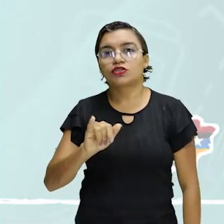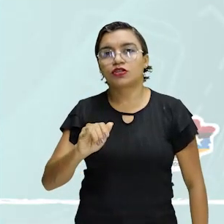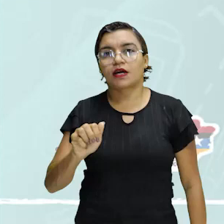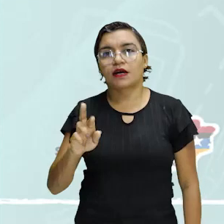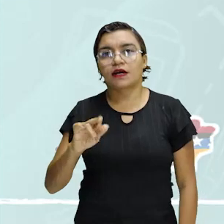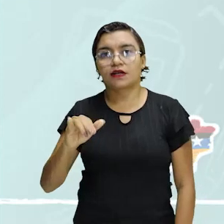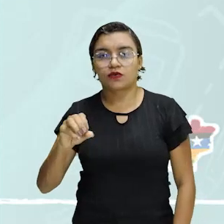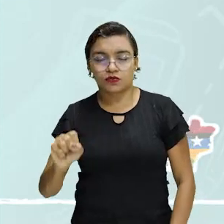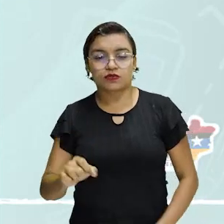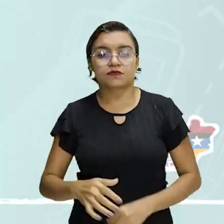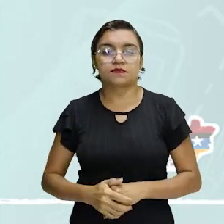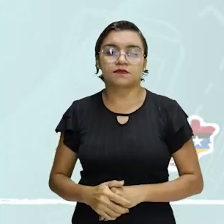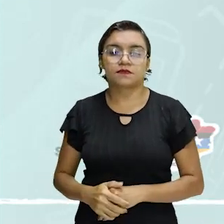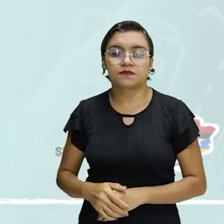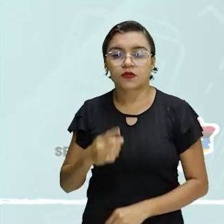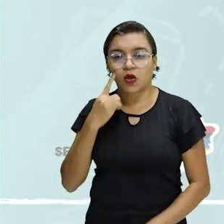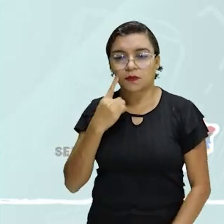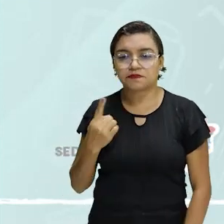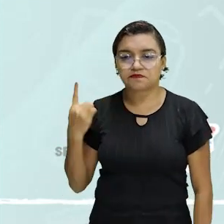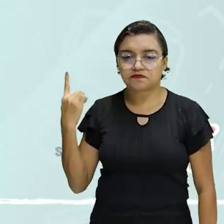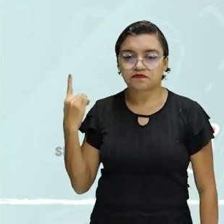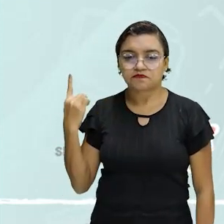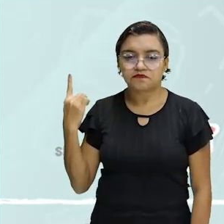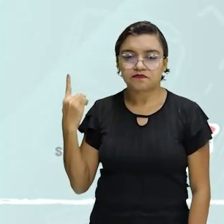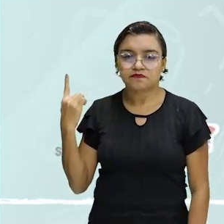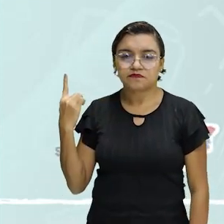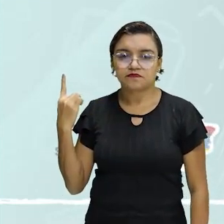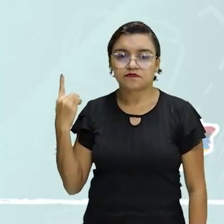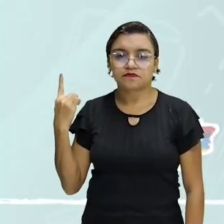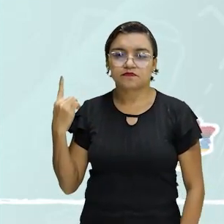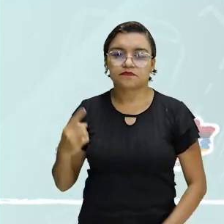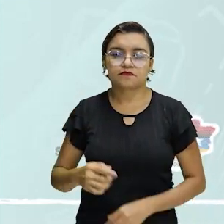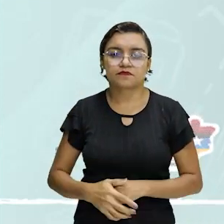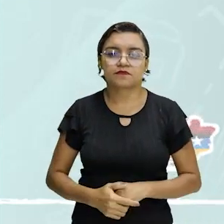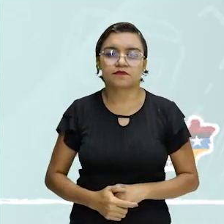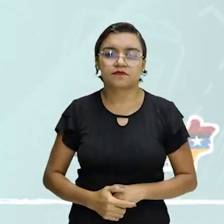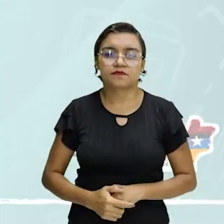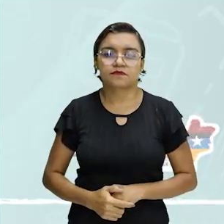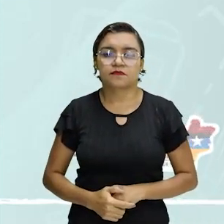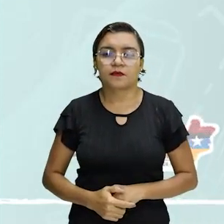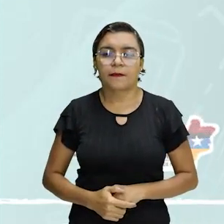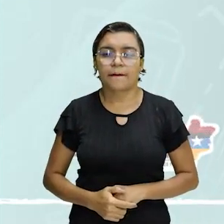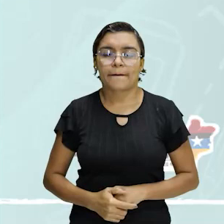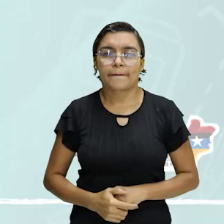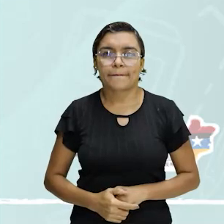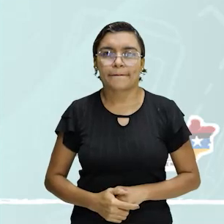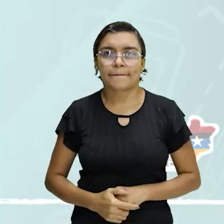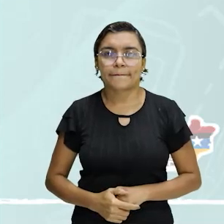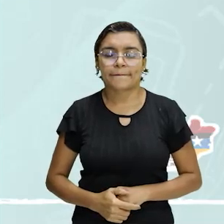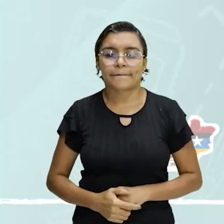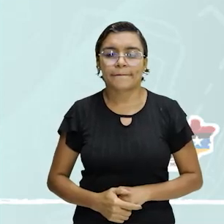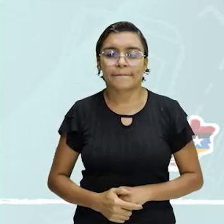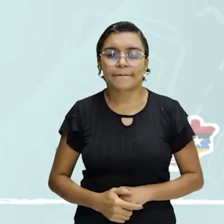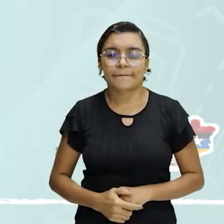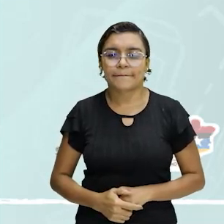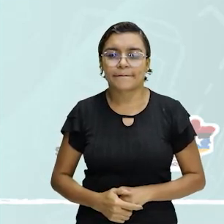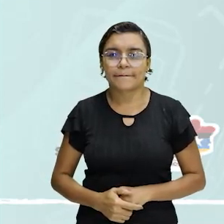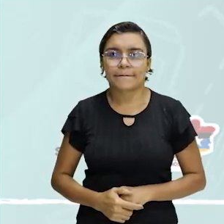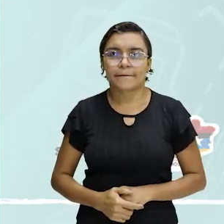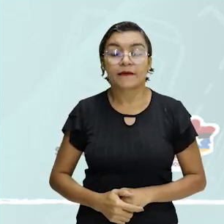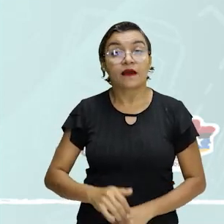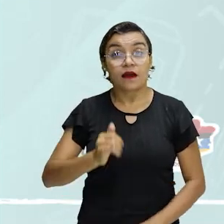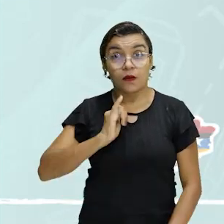Primeiro, a short story. Então, um conto, it's a brief fictional prose narrative. É uma narrativa